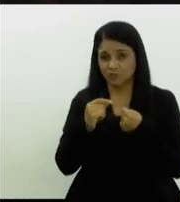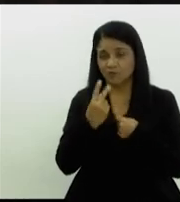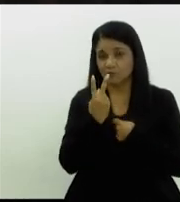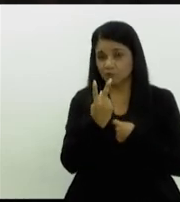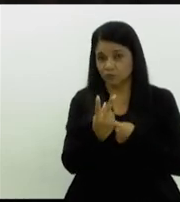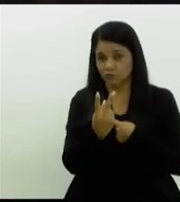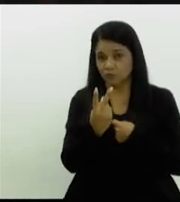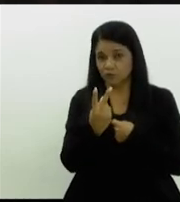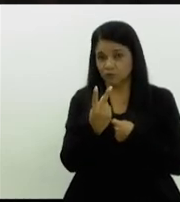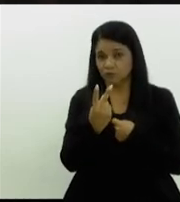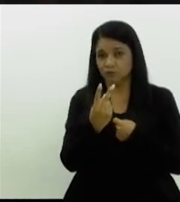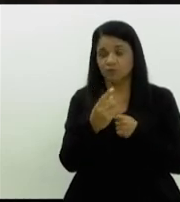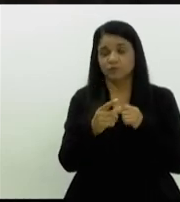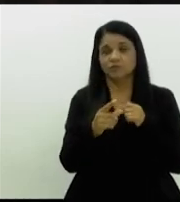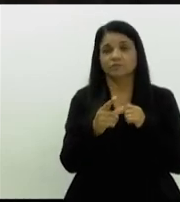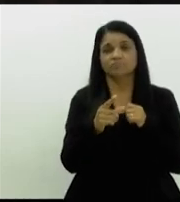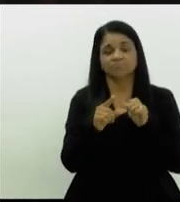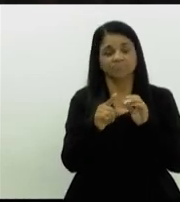inscritos na Lei